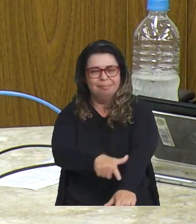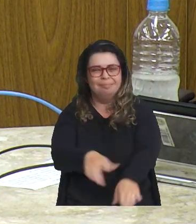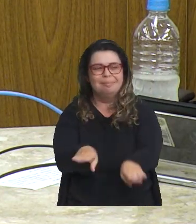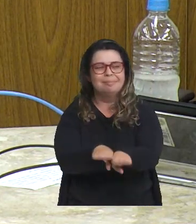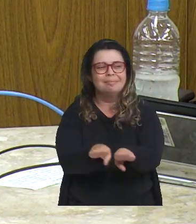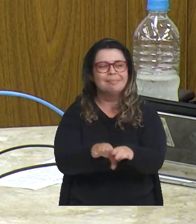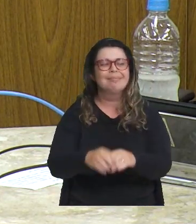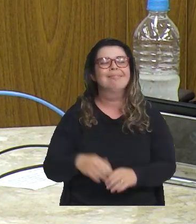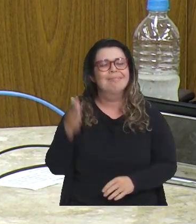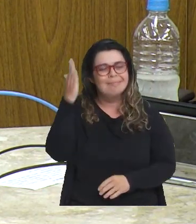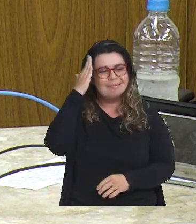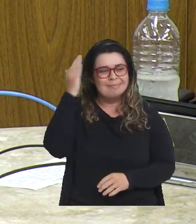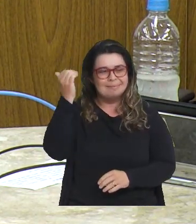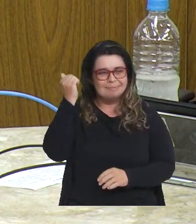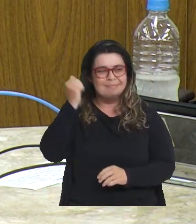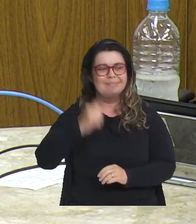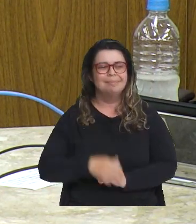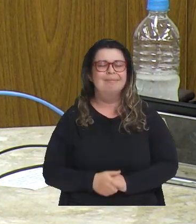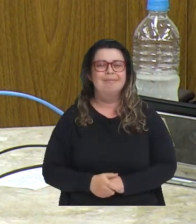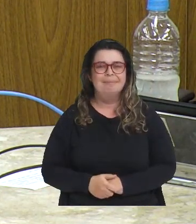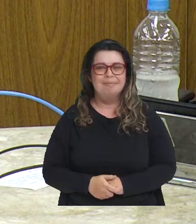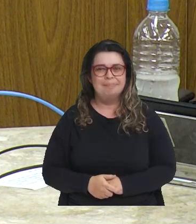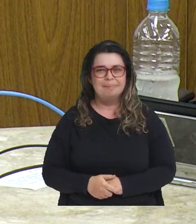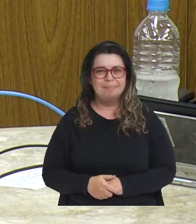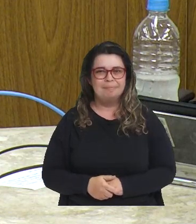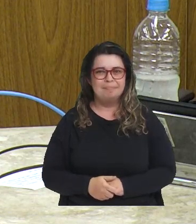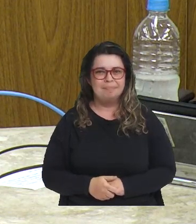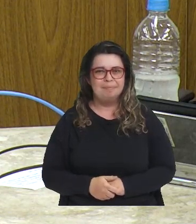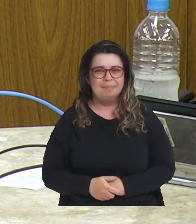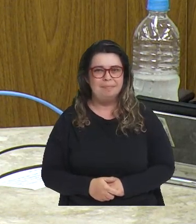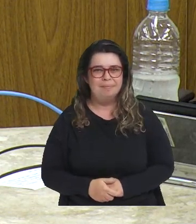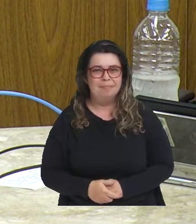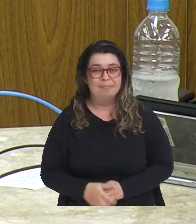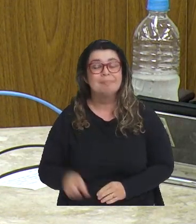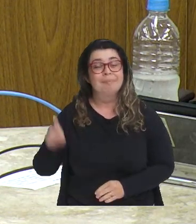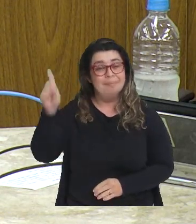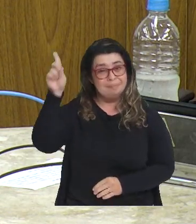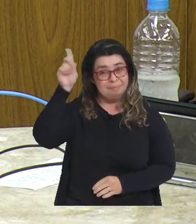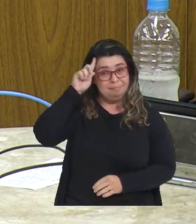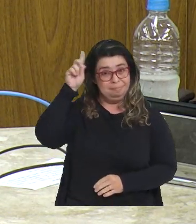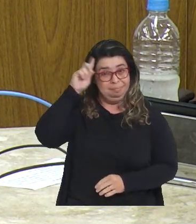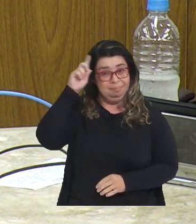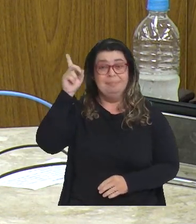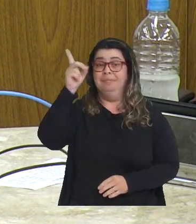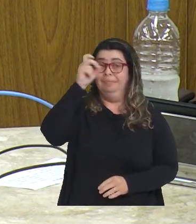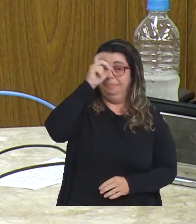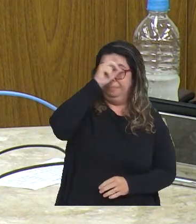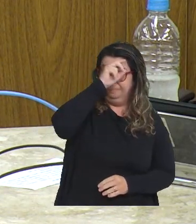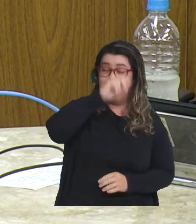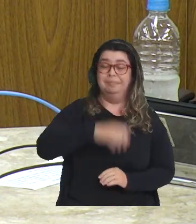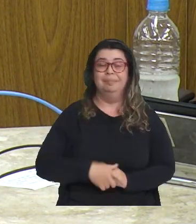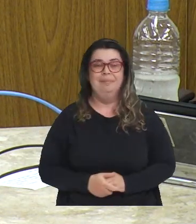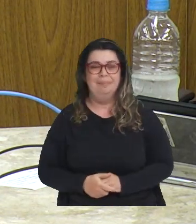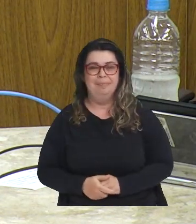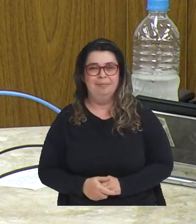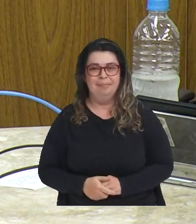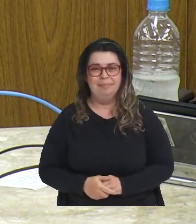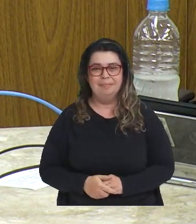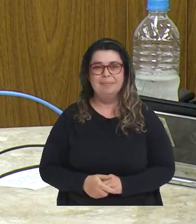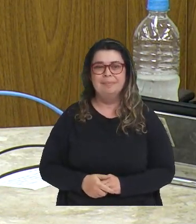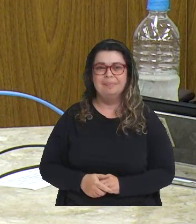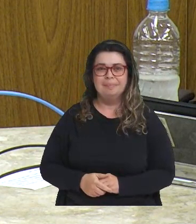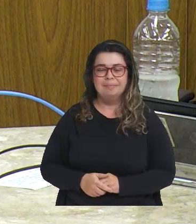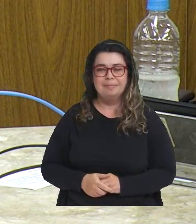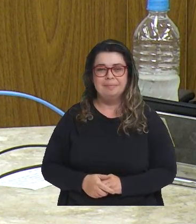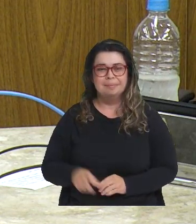Eu sei que vocês merecem, porque foram dias de luta, Foram dias incansáveis. Foram dias de